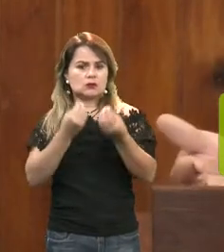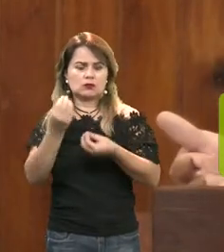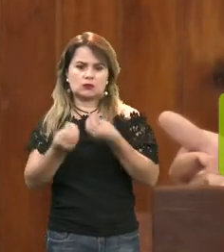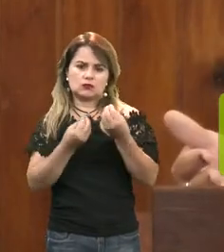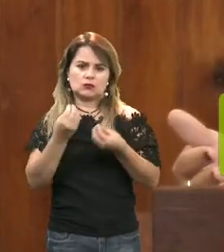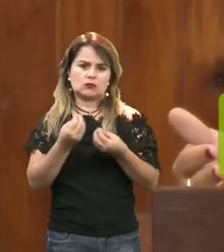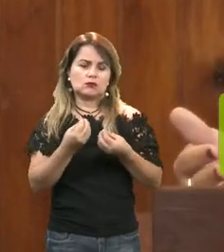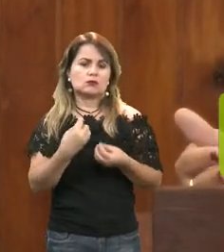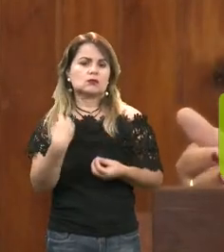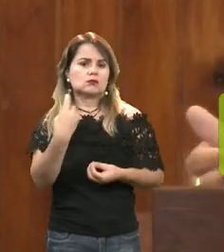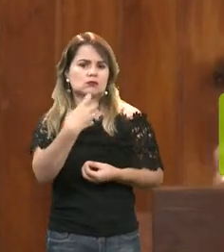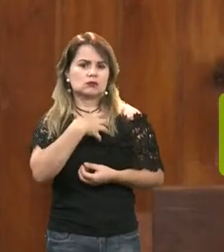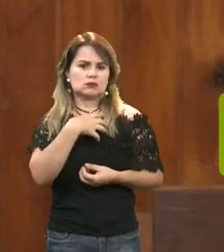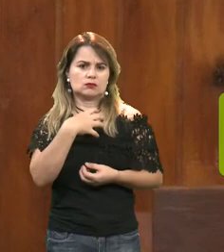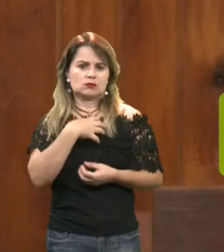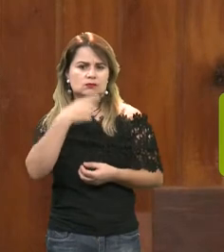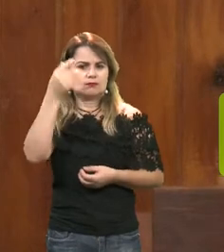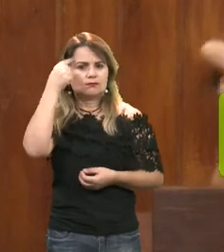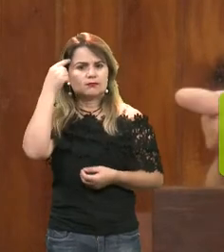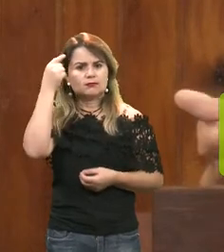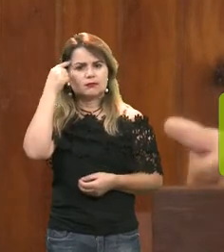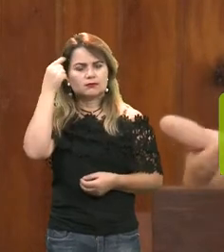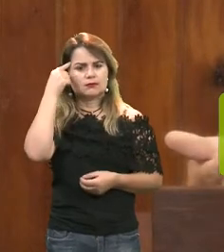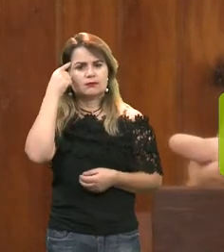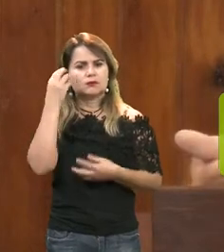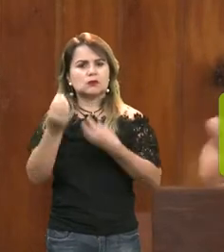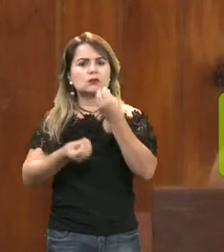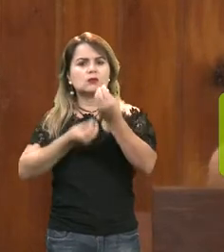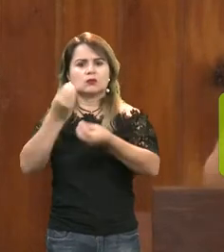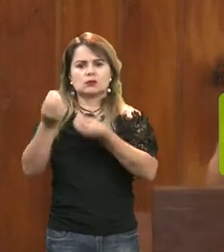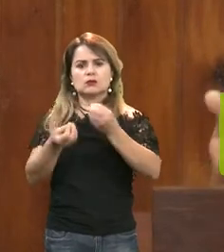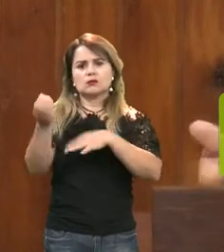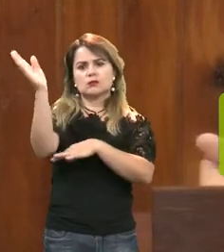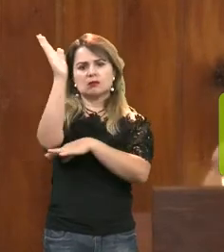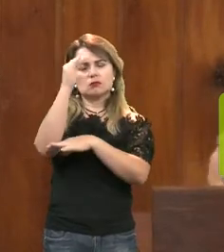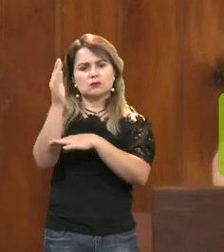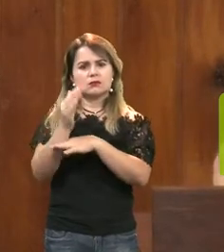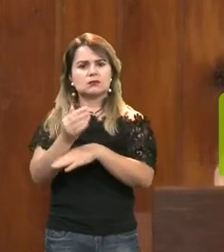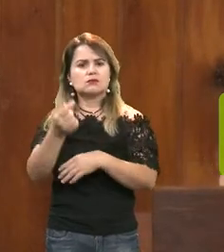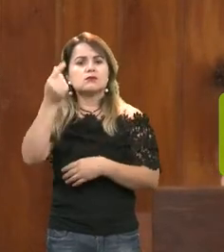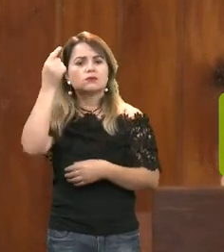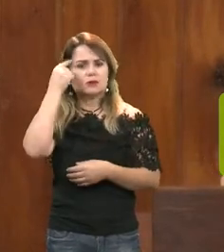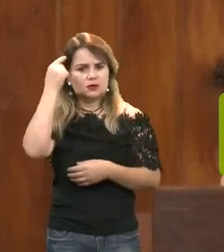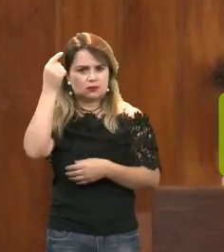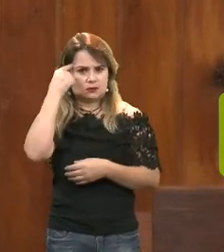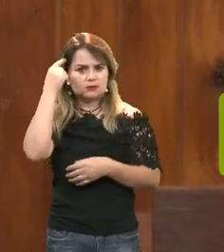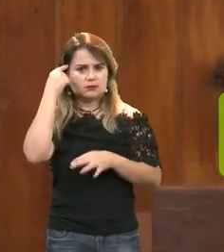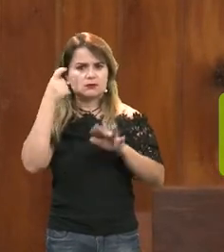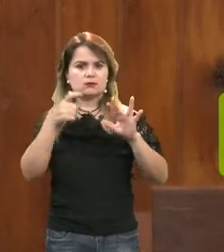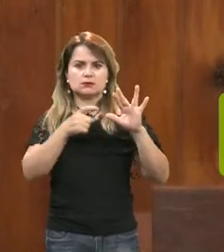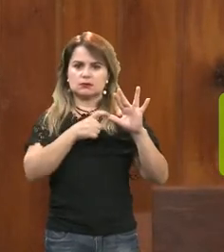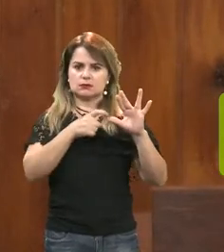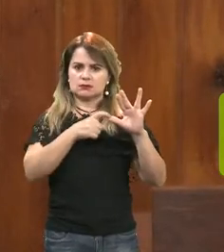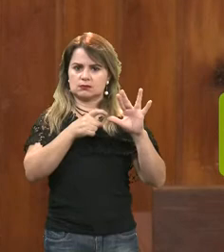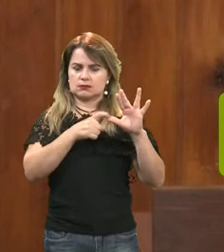panorama jurídico? Como é que o Brasil se porta em relação à cannabis medicinal?